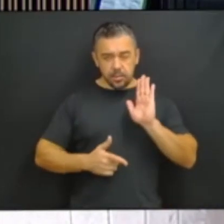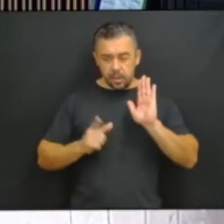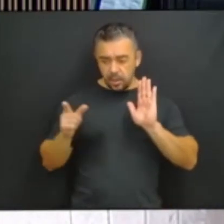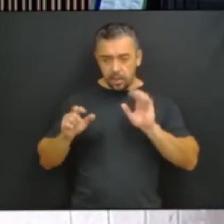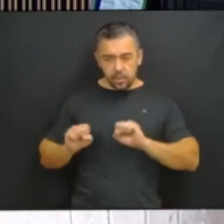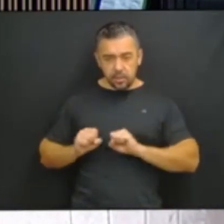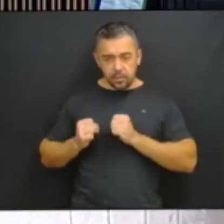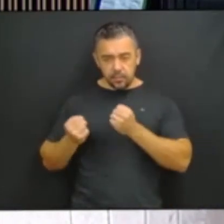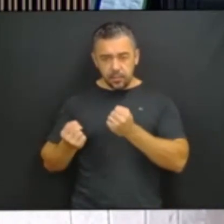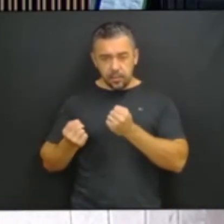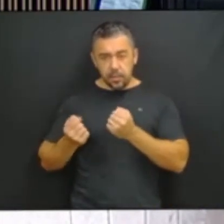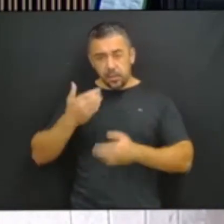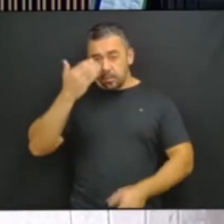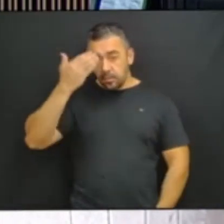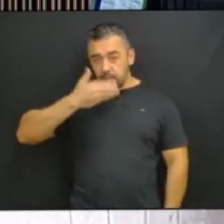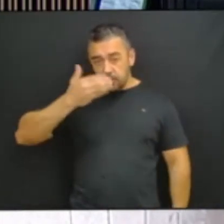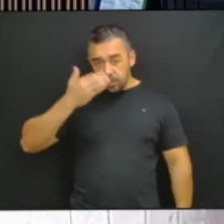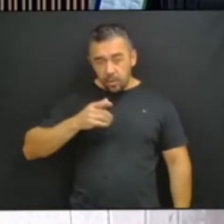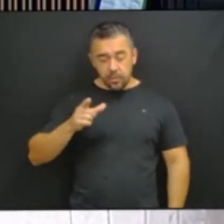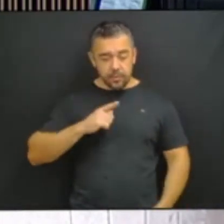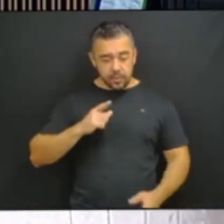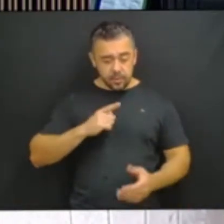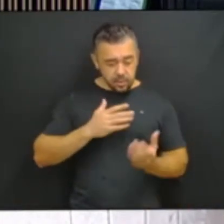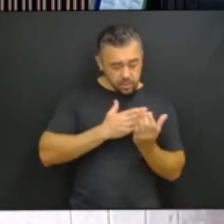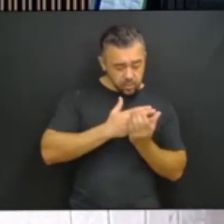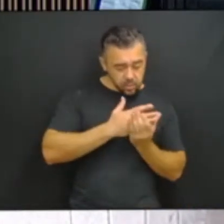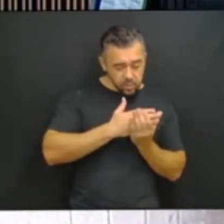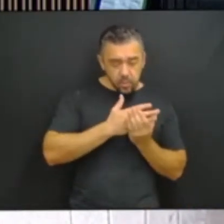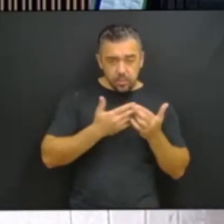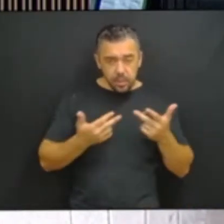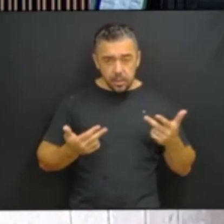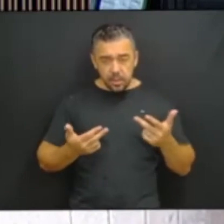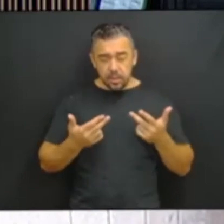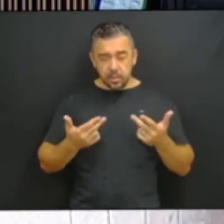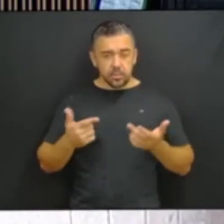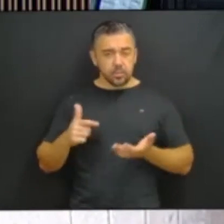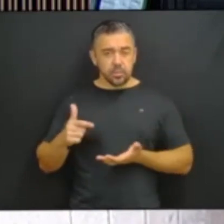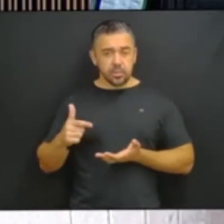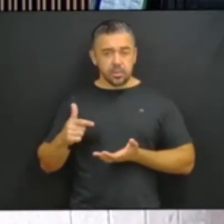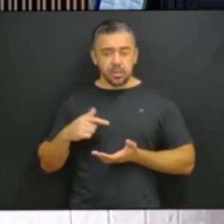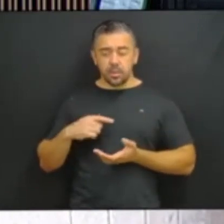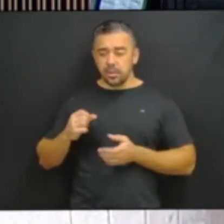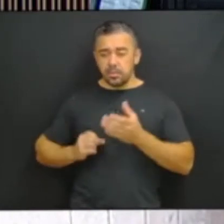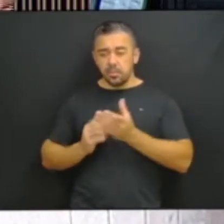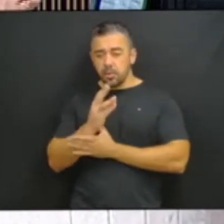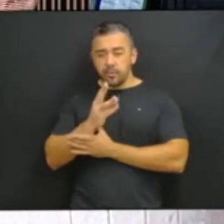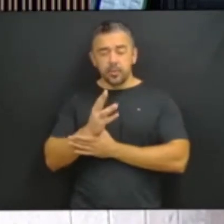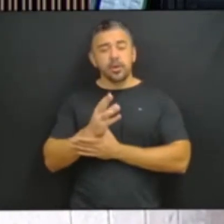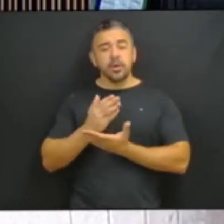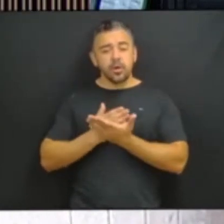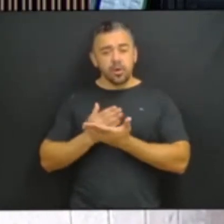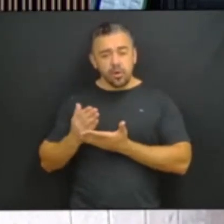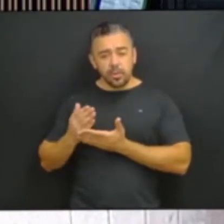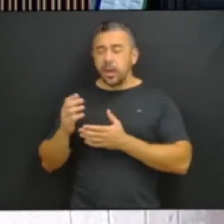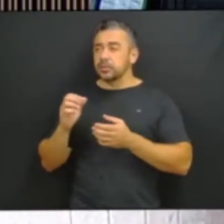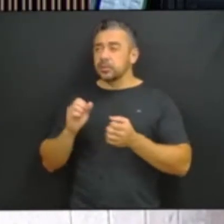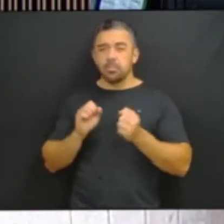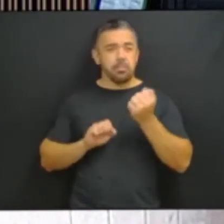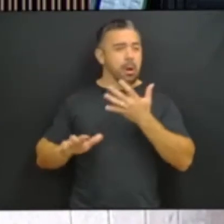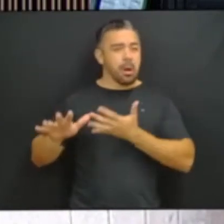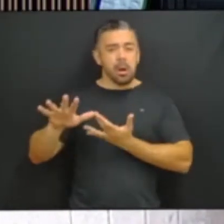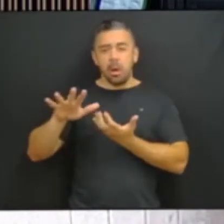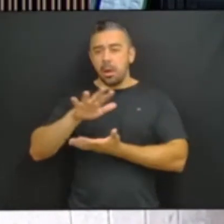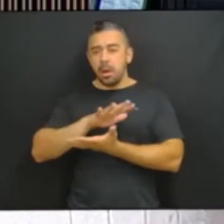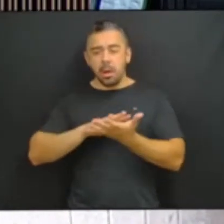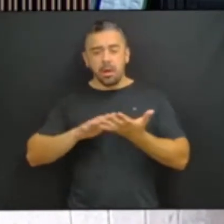por ter provas por ter documentos e não convicção e não PowerPoint começa a ser alvoroço dessa